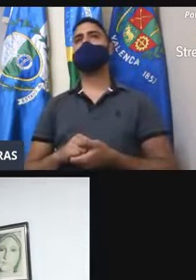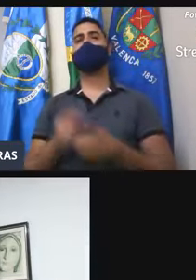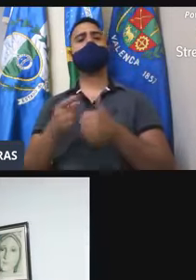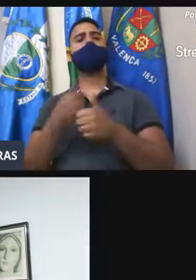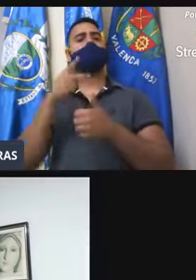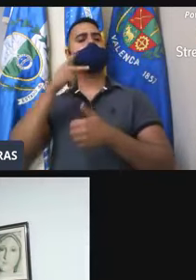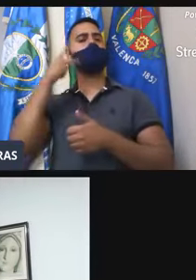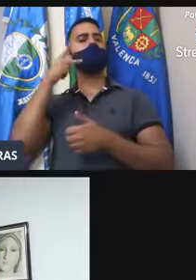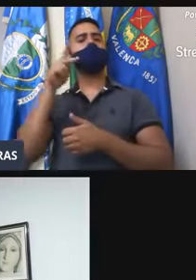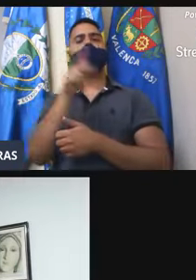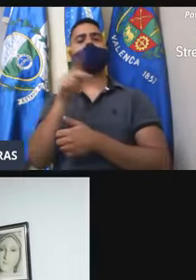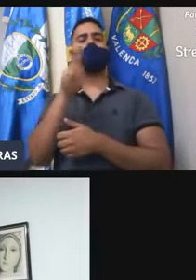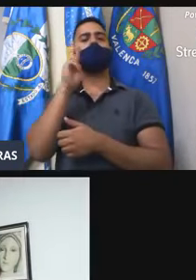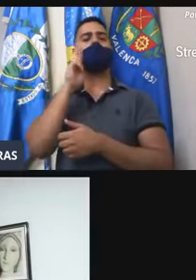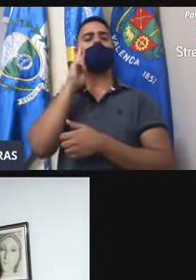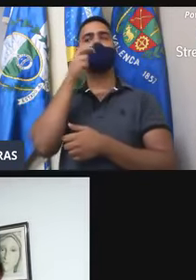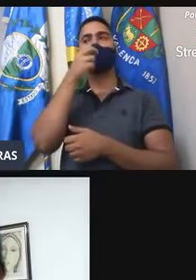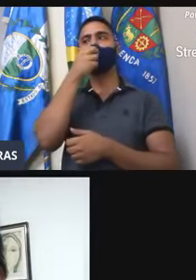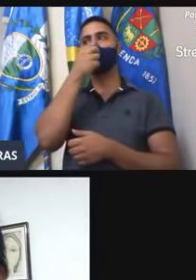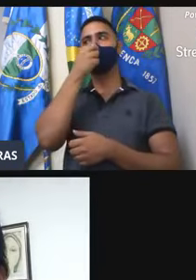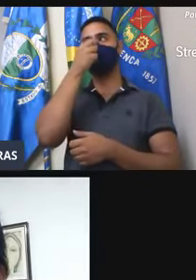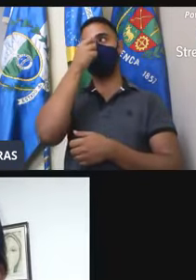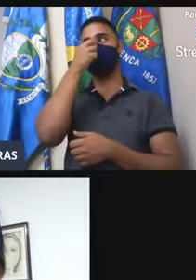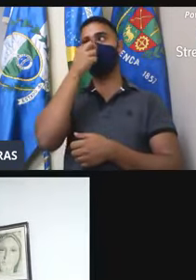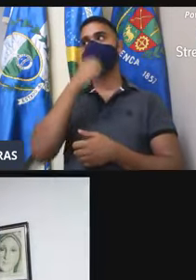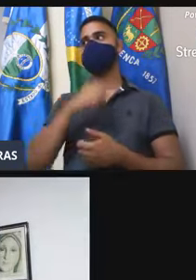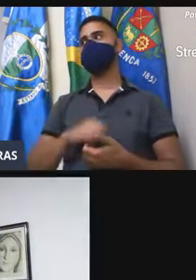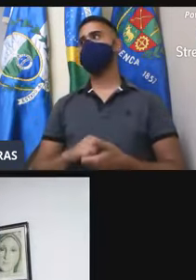Primeiro vereador, professor Rafael de Oliveira Tavares.